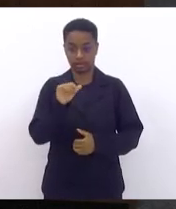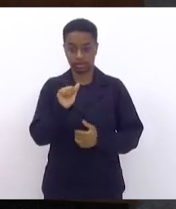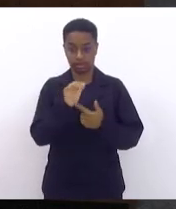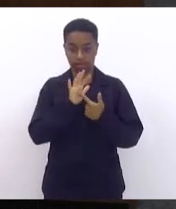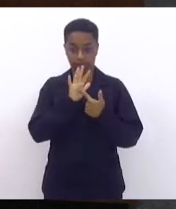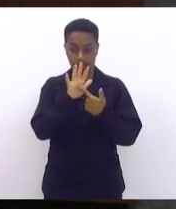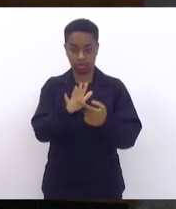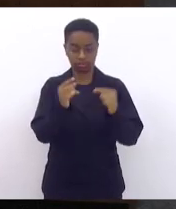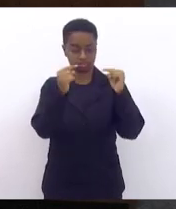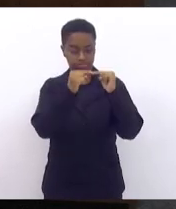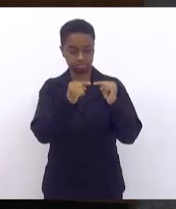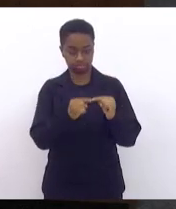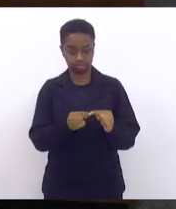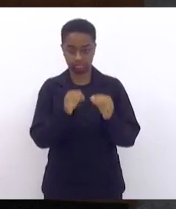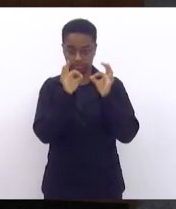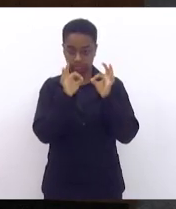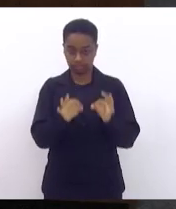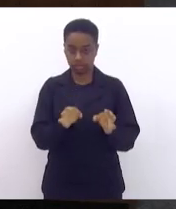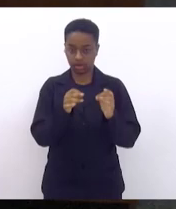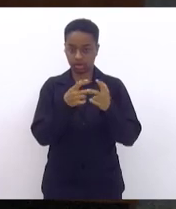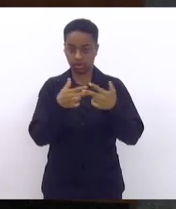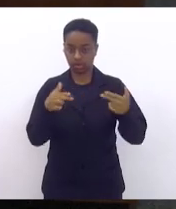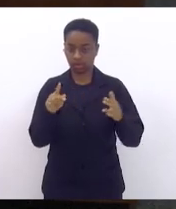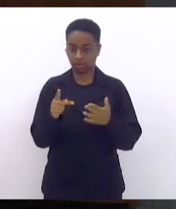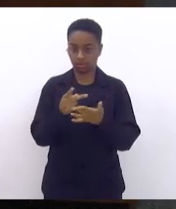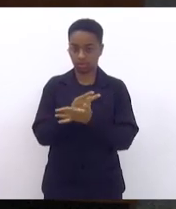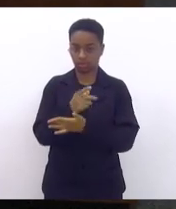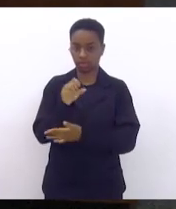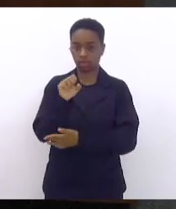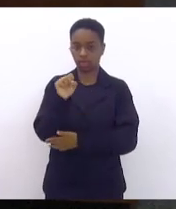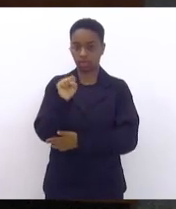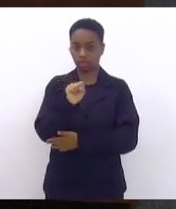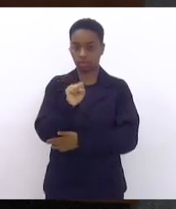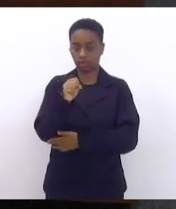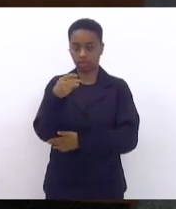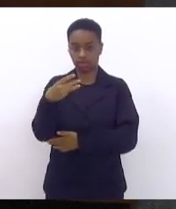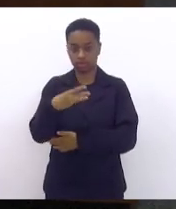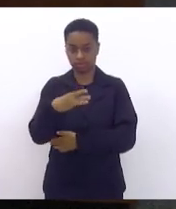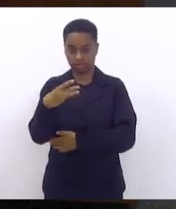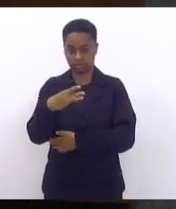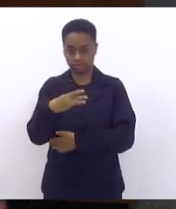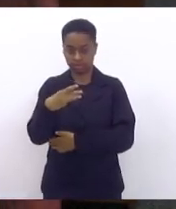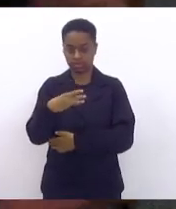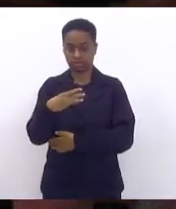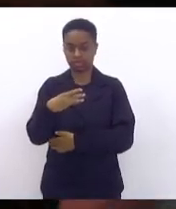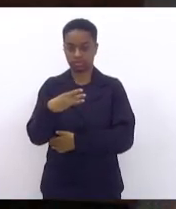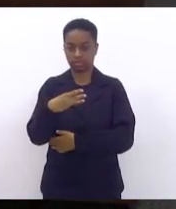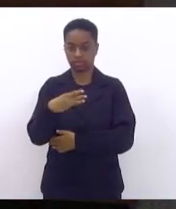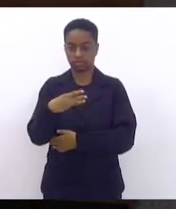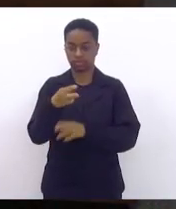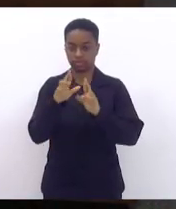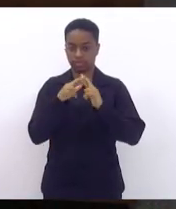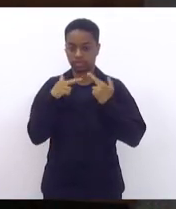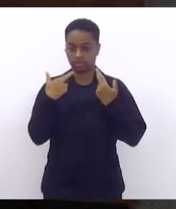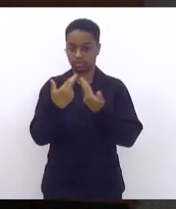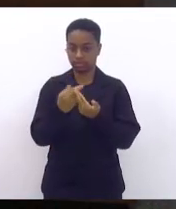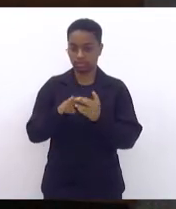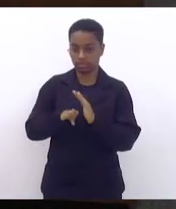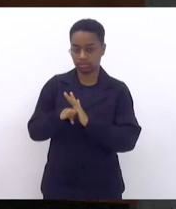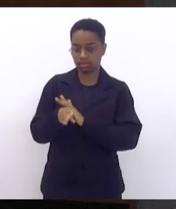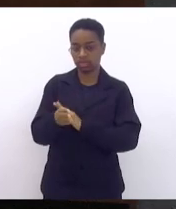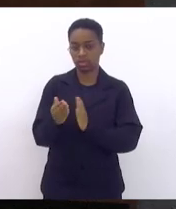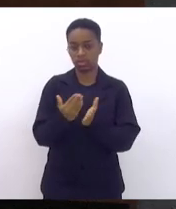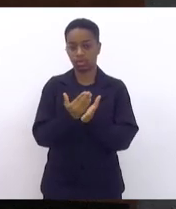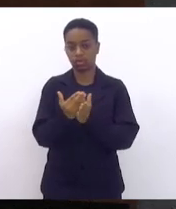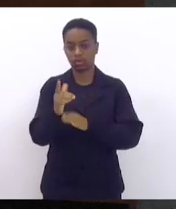reflete com exatidão o ocorrido na octagésima terceira seção ordinária que